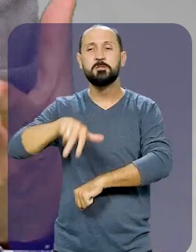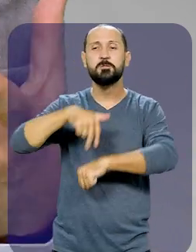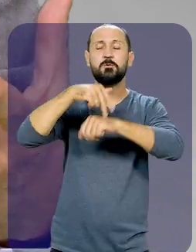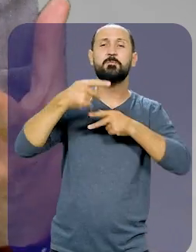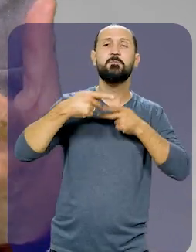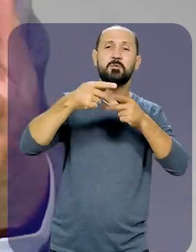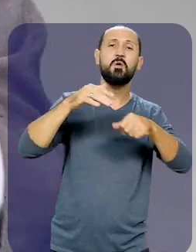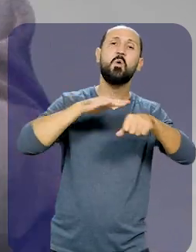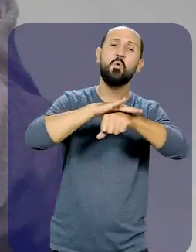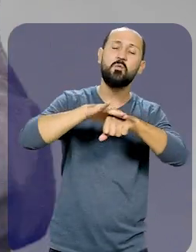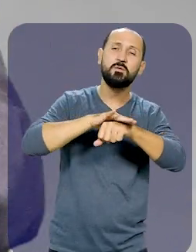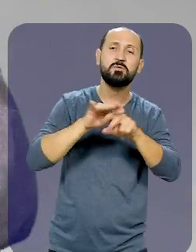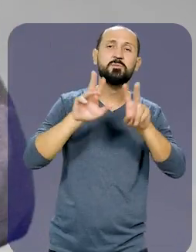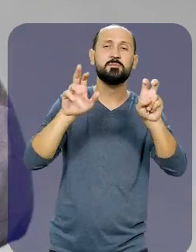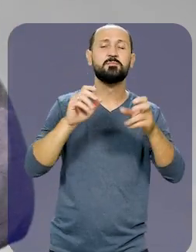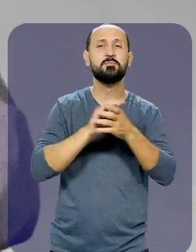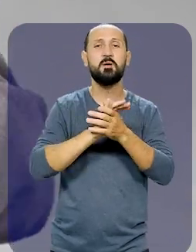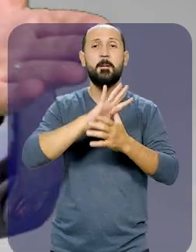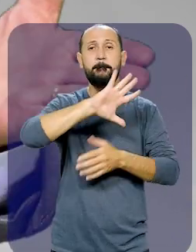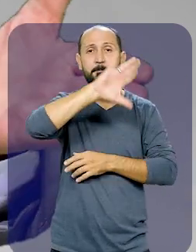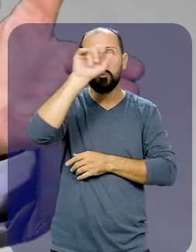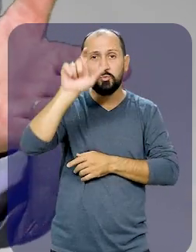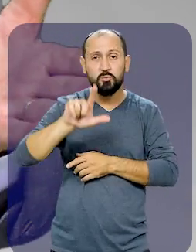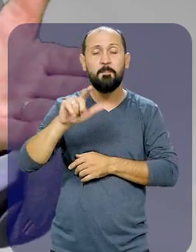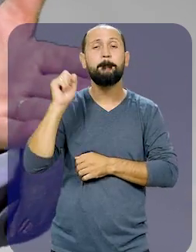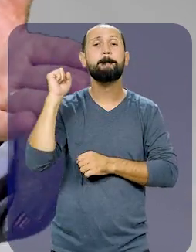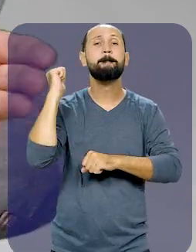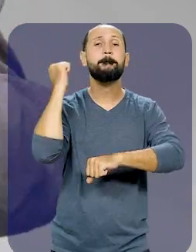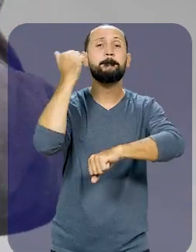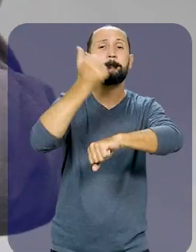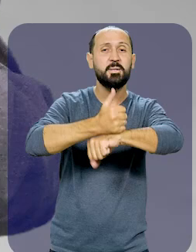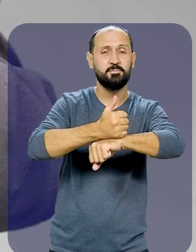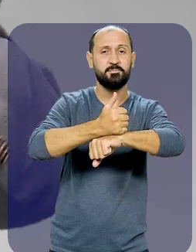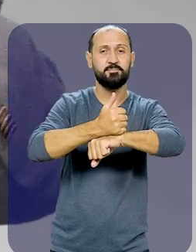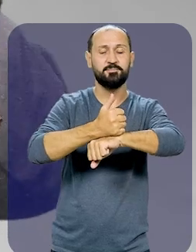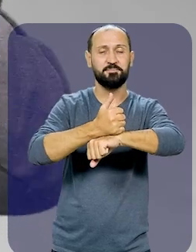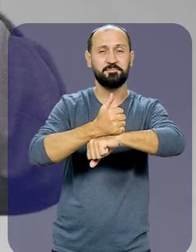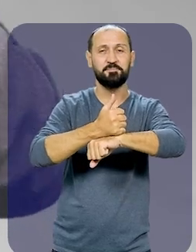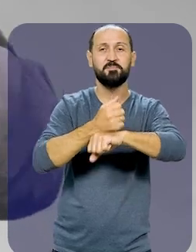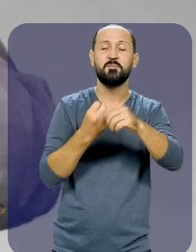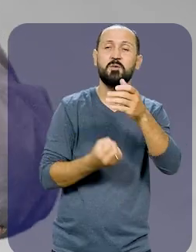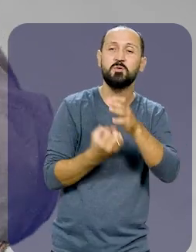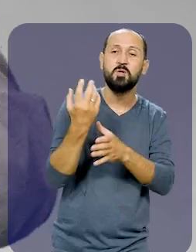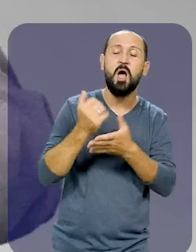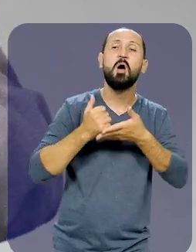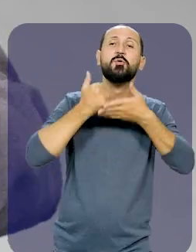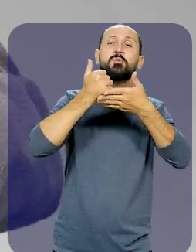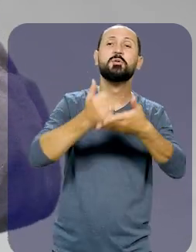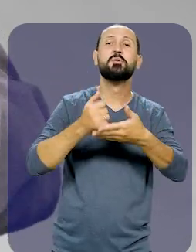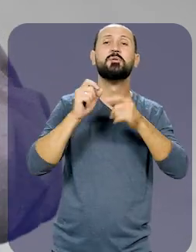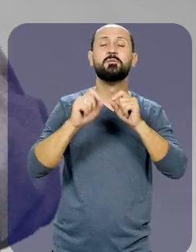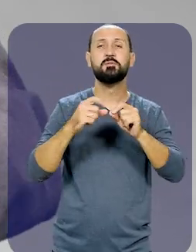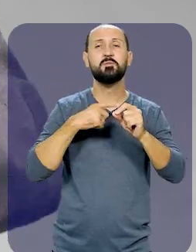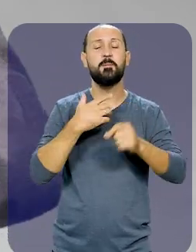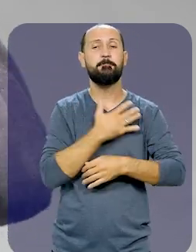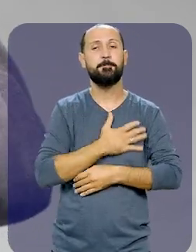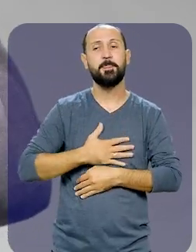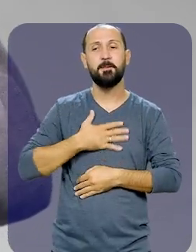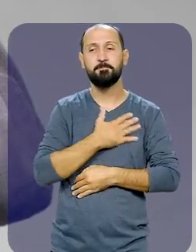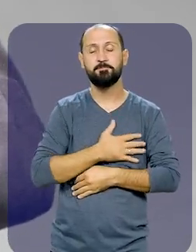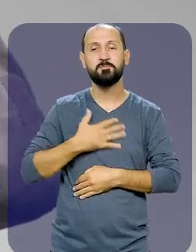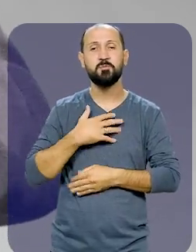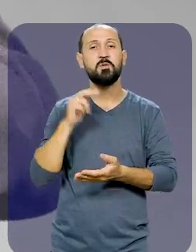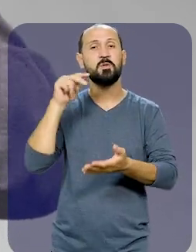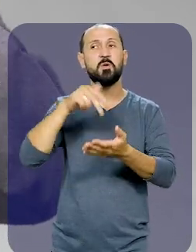falar um pouco sobre isso. Mato Grosso do Sul podia sair à frente, criar, ajudaria, por exemplo, eu tenho prazer de